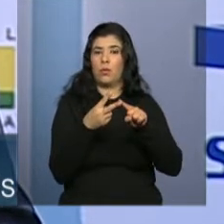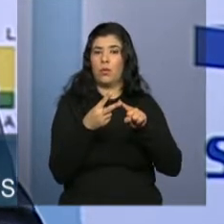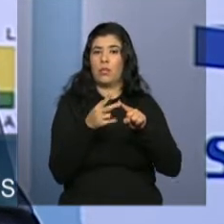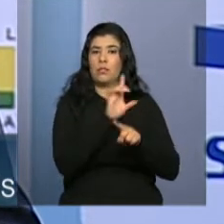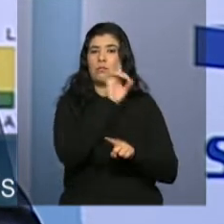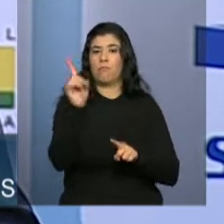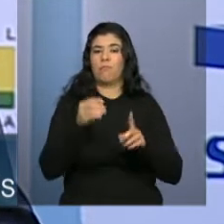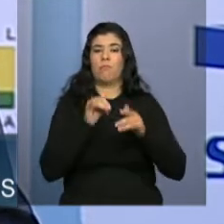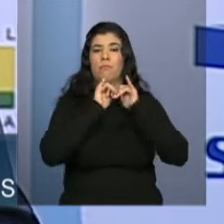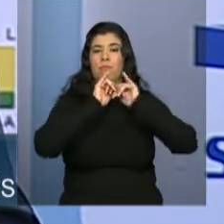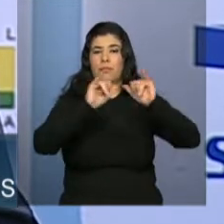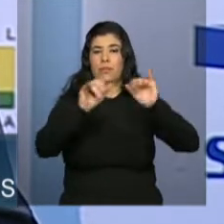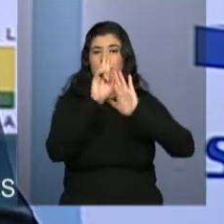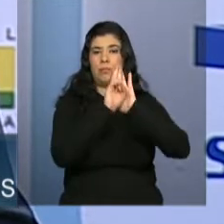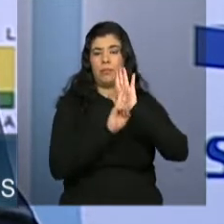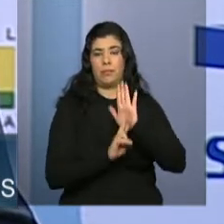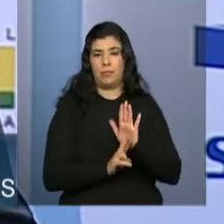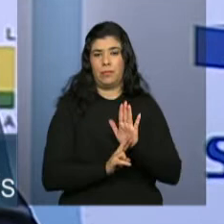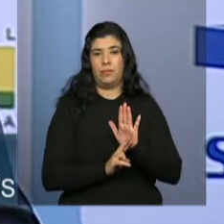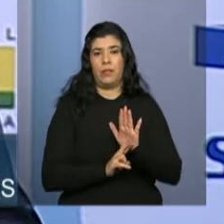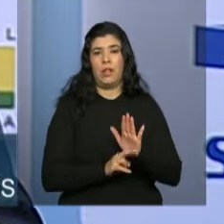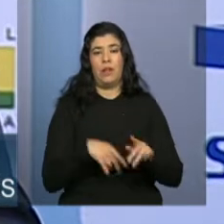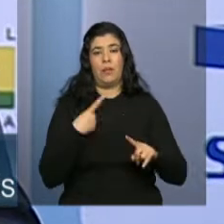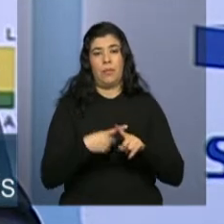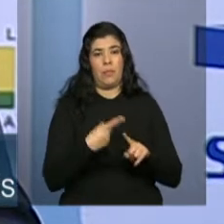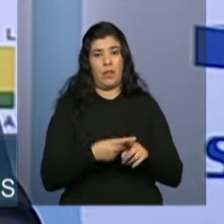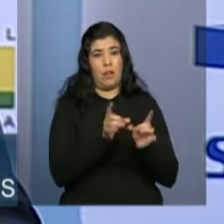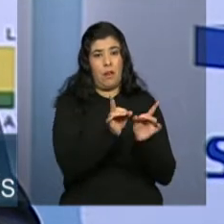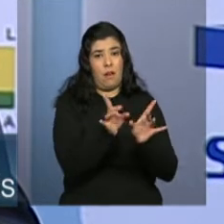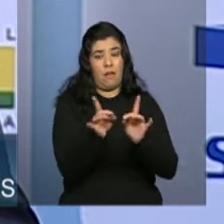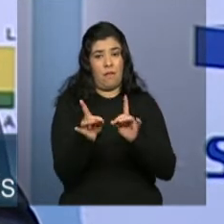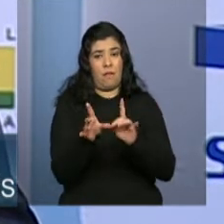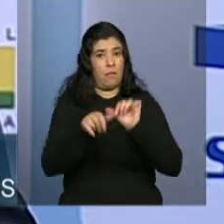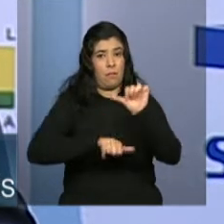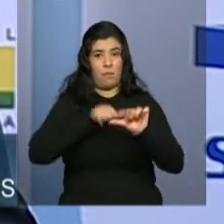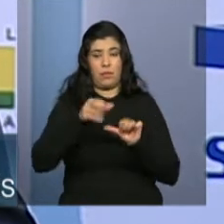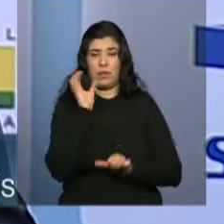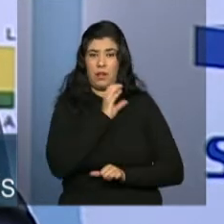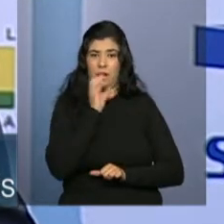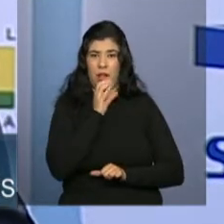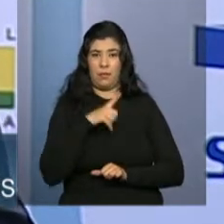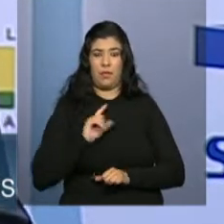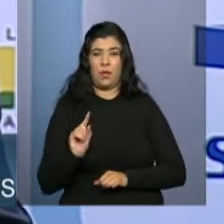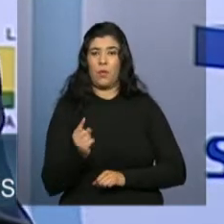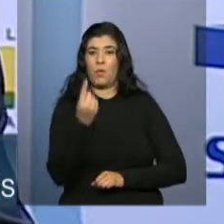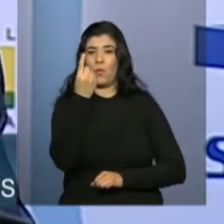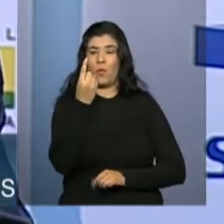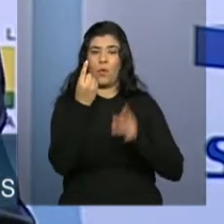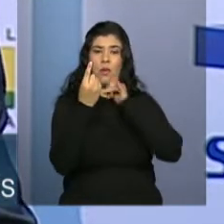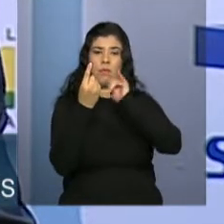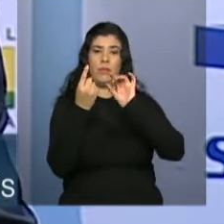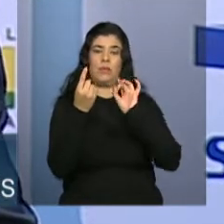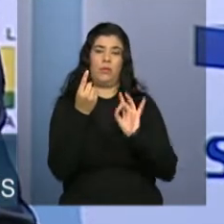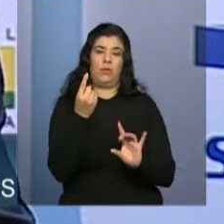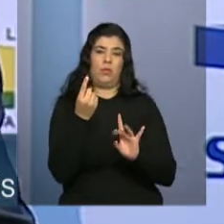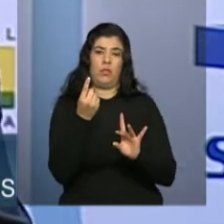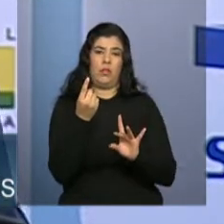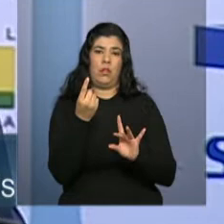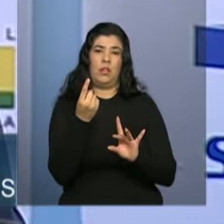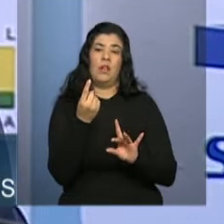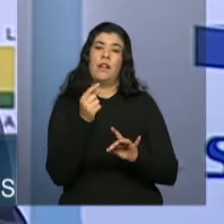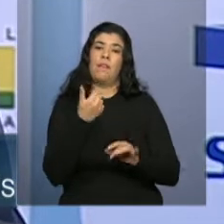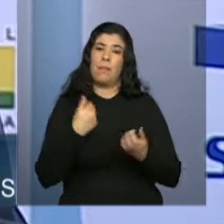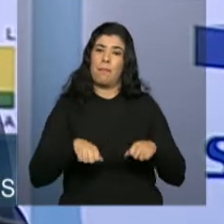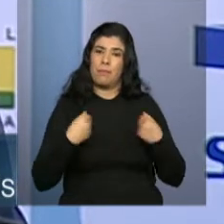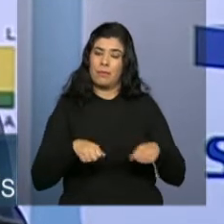disso Como é o mercado muito dinâmico não é ao invés de ter só um consolidado por ano a gente tem se mexe